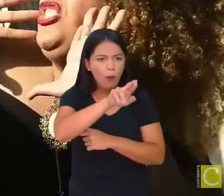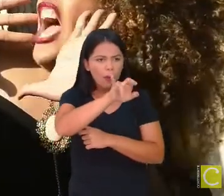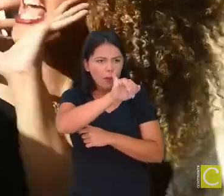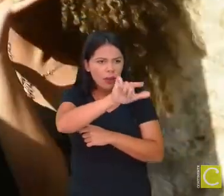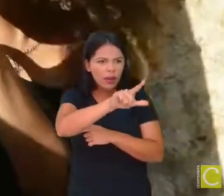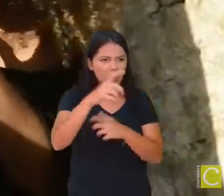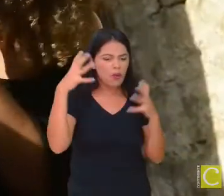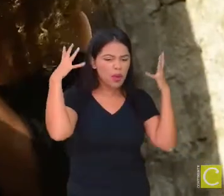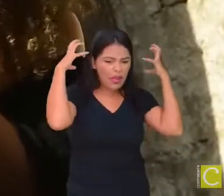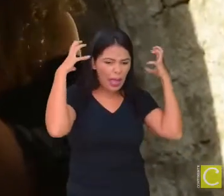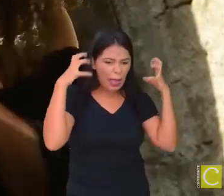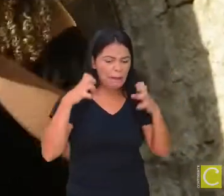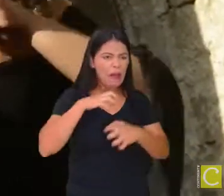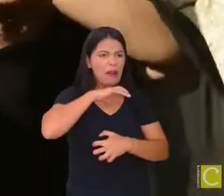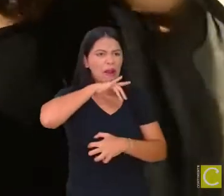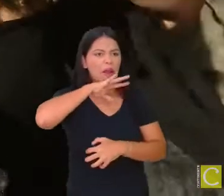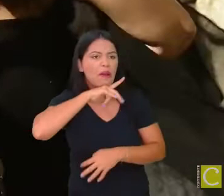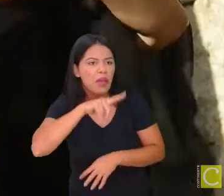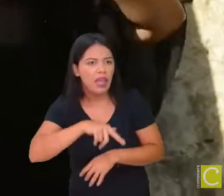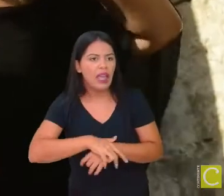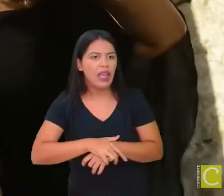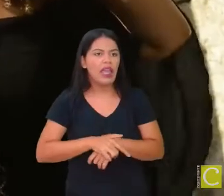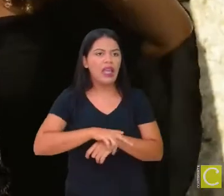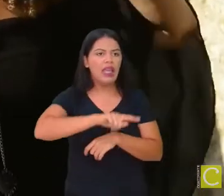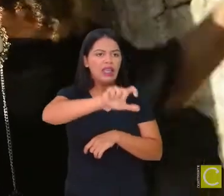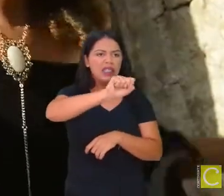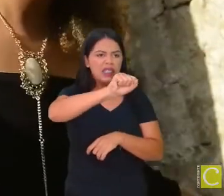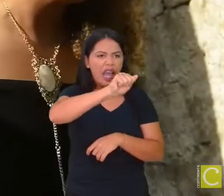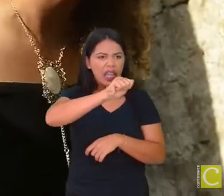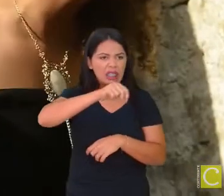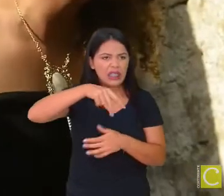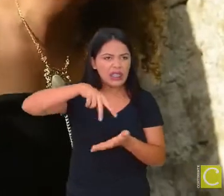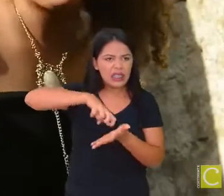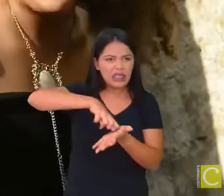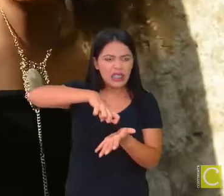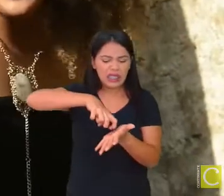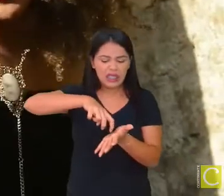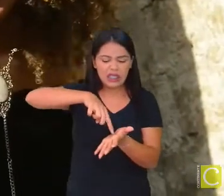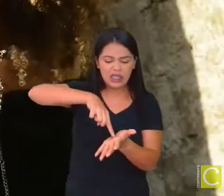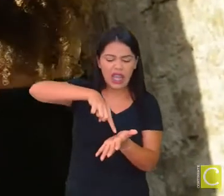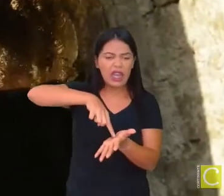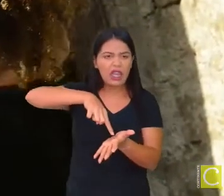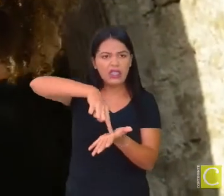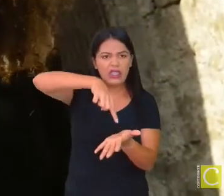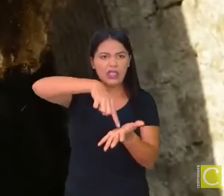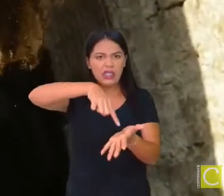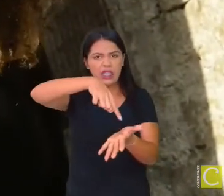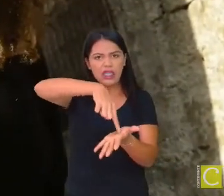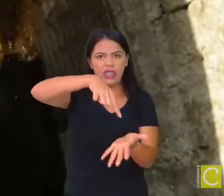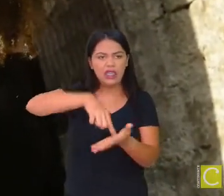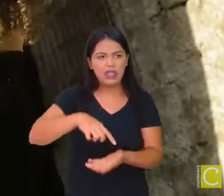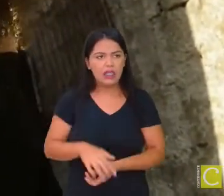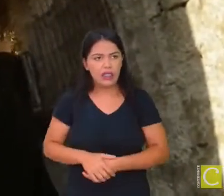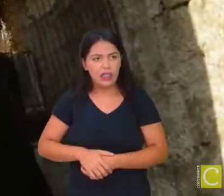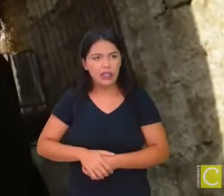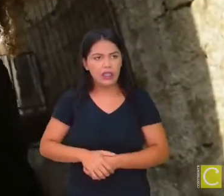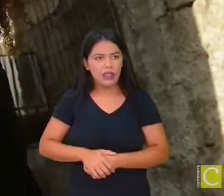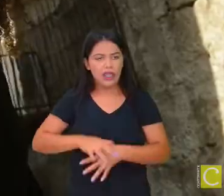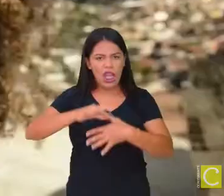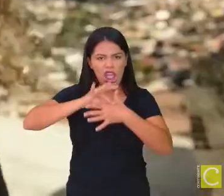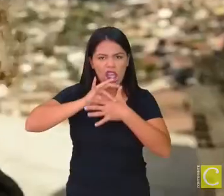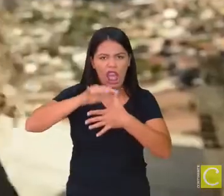Cabelo pichain! Saci! Carne de vaca! Era